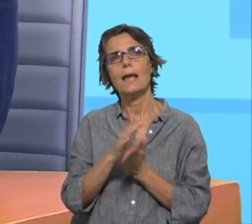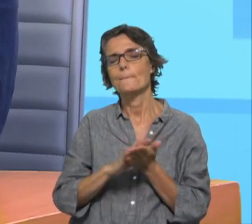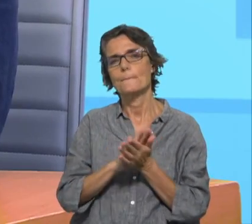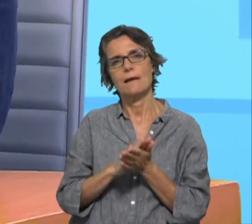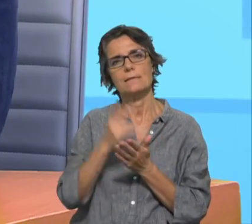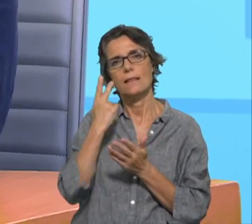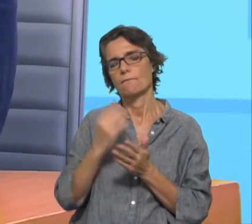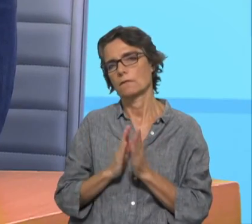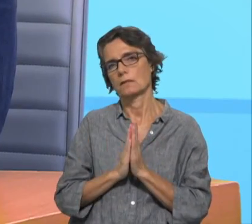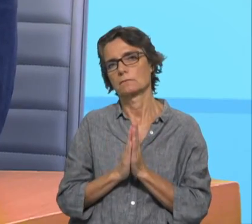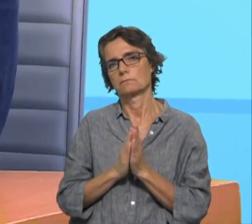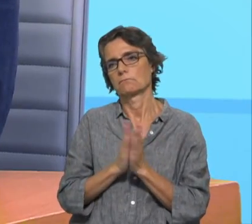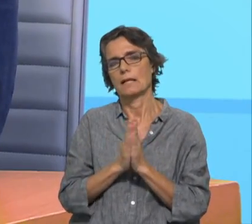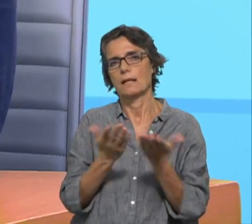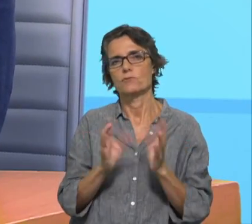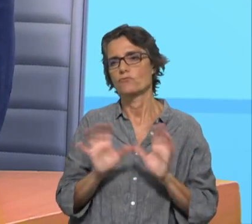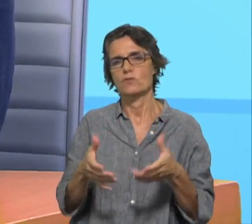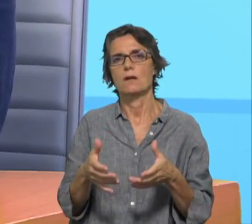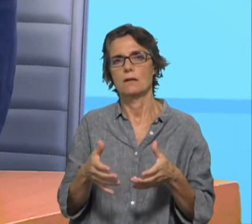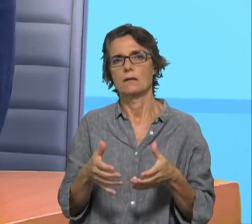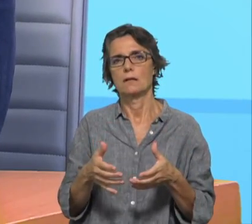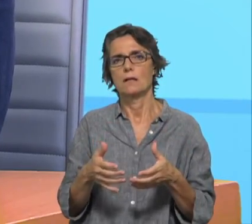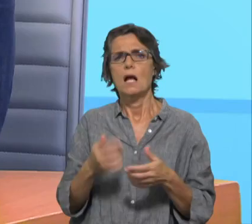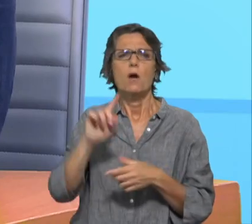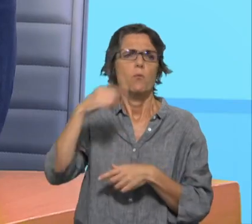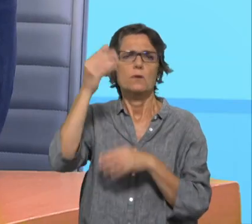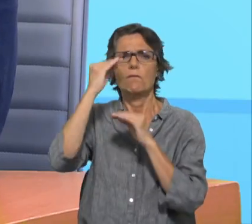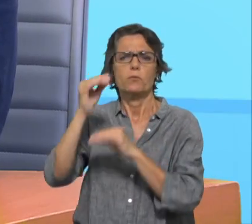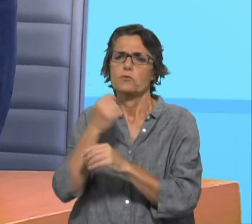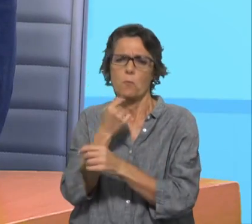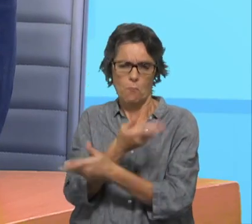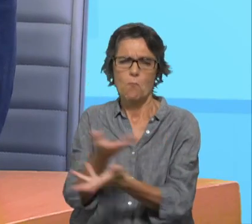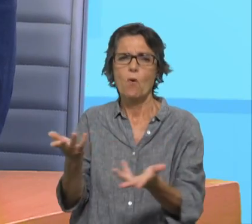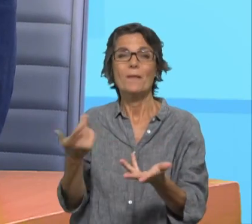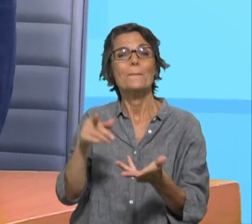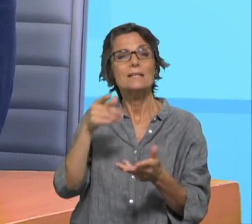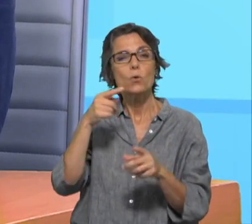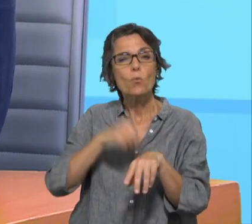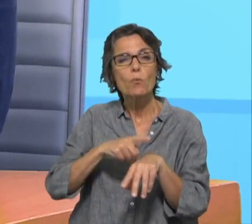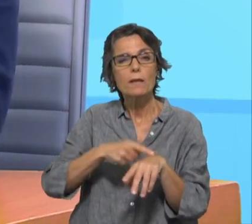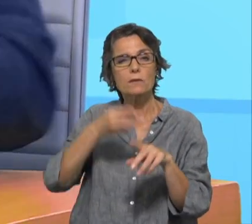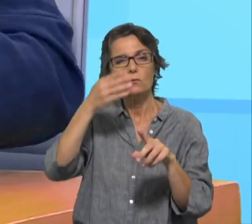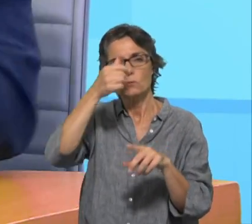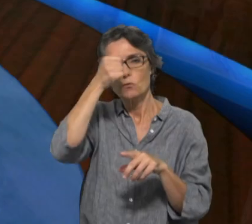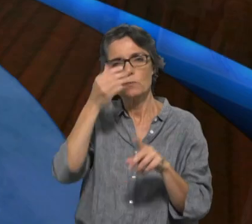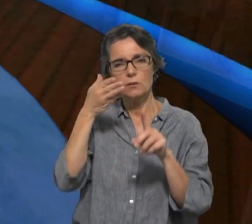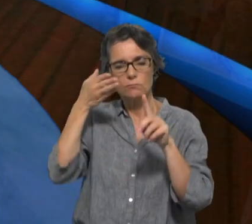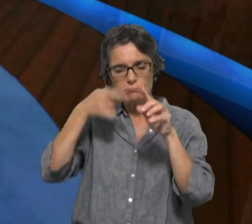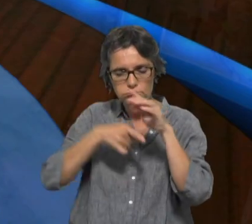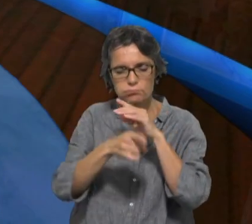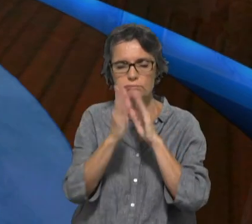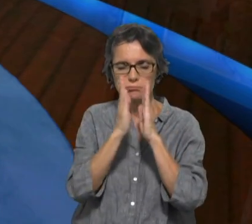ações de formação podem acontecer, mais ou menos profundas, noutros contextos, mas a Eucaristia é aquilo que nos une a Cristo, porque